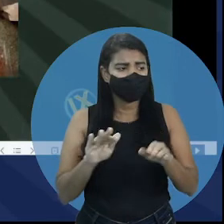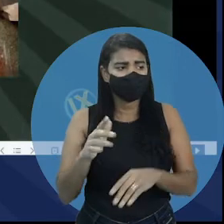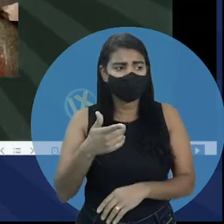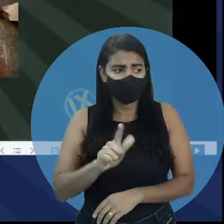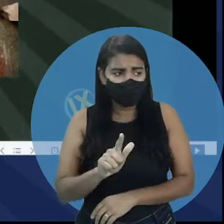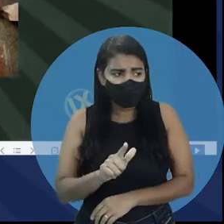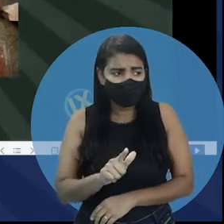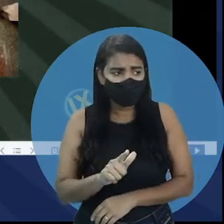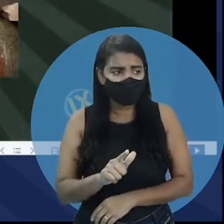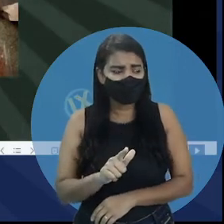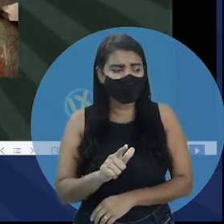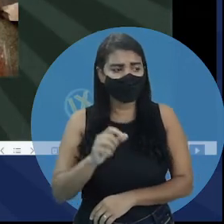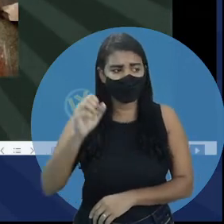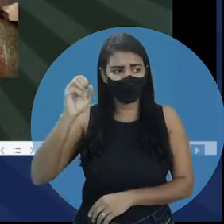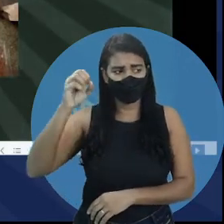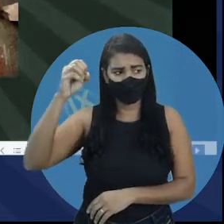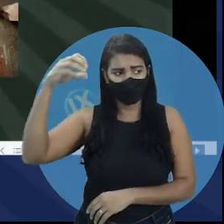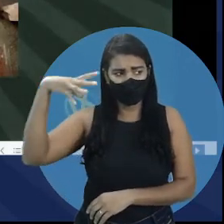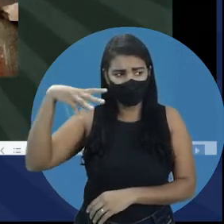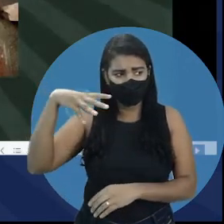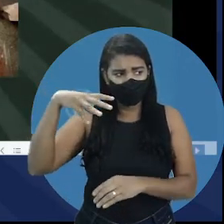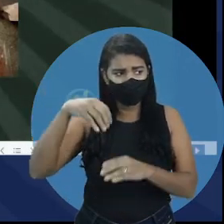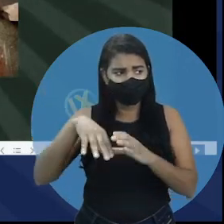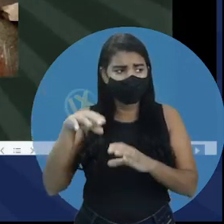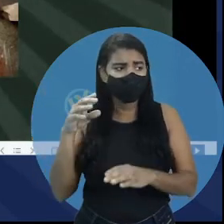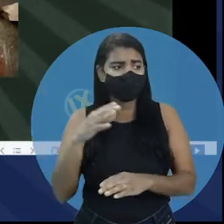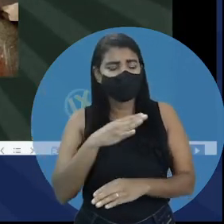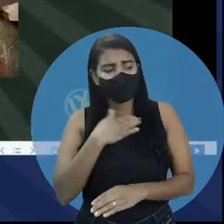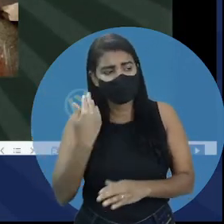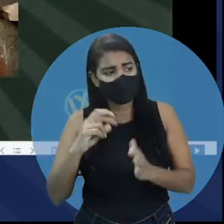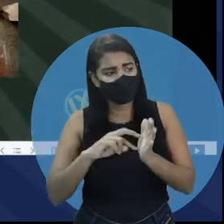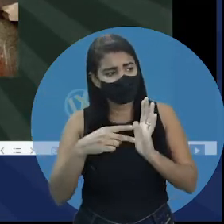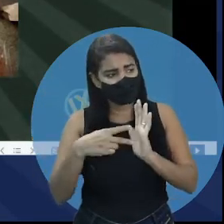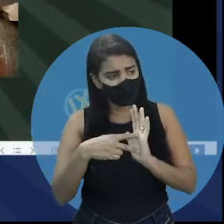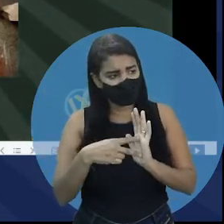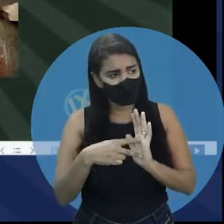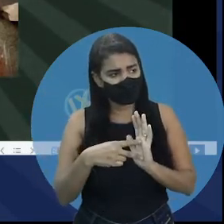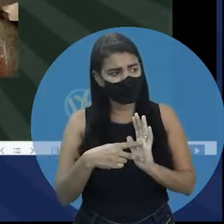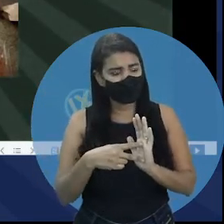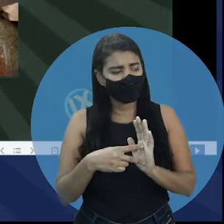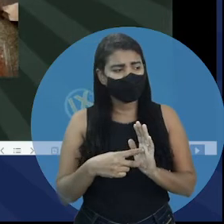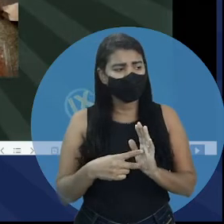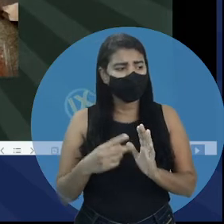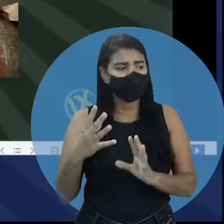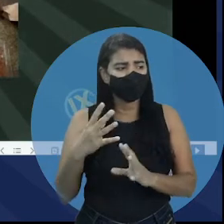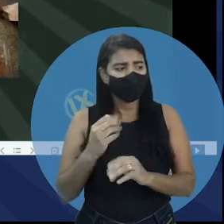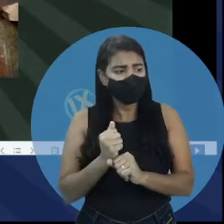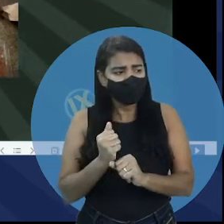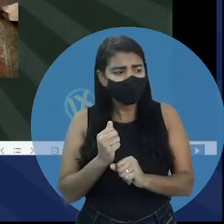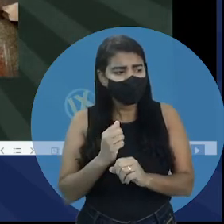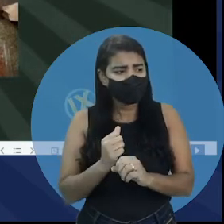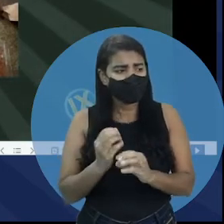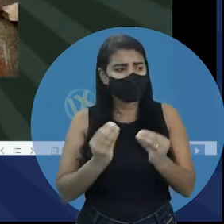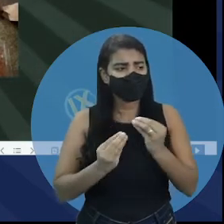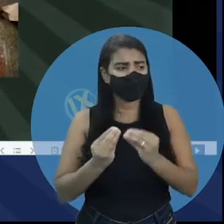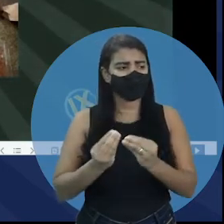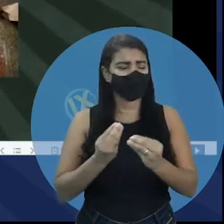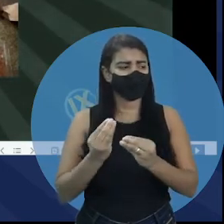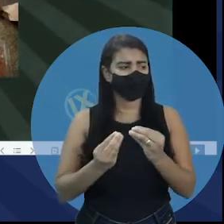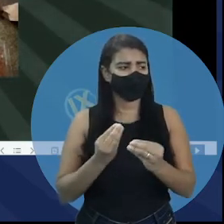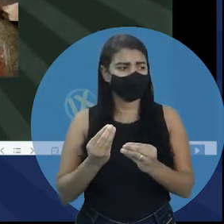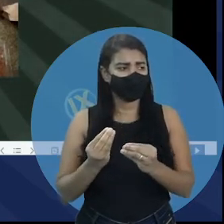ao expor a lanterna, isso significava que elas estavam mortas. E a gente contabilizou e também foi na